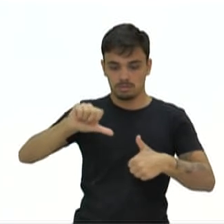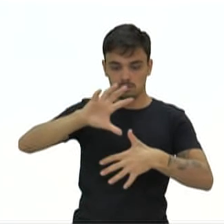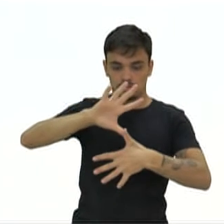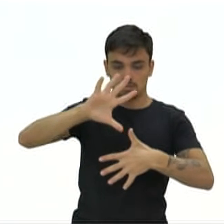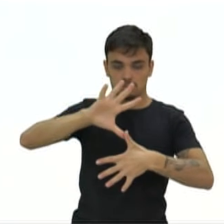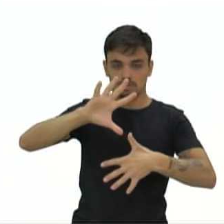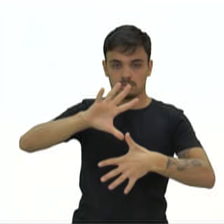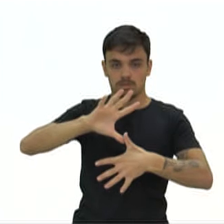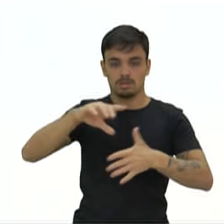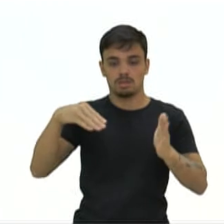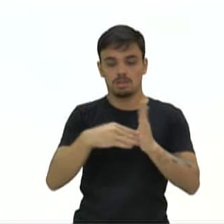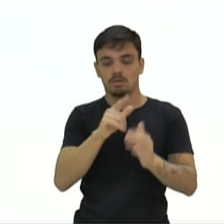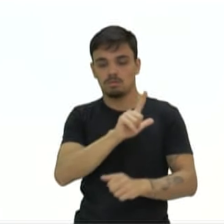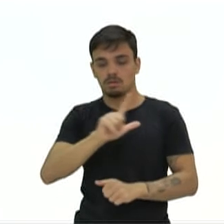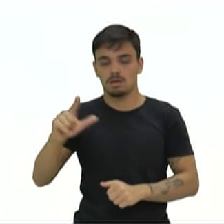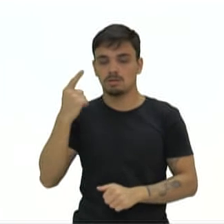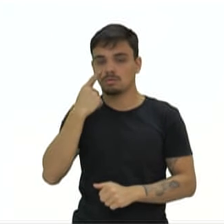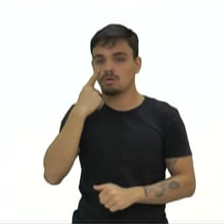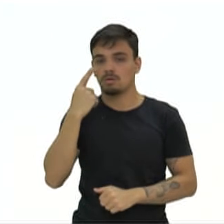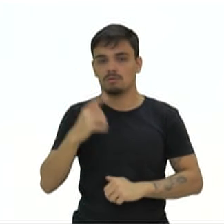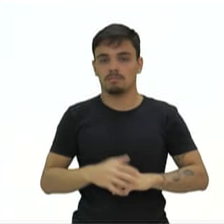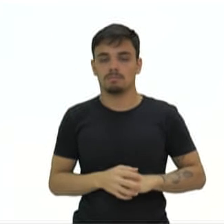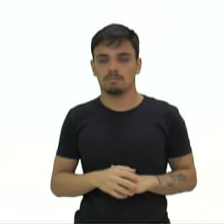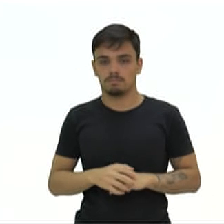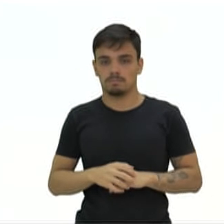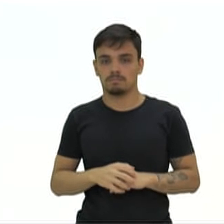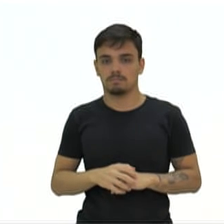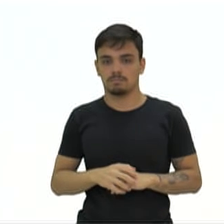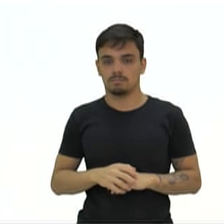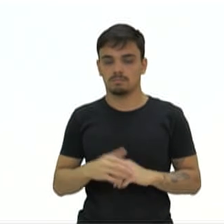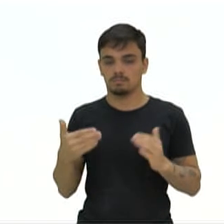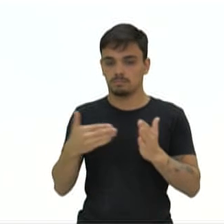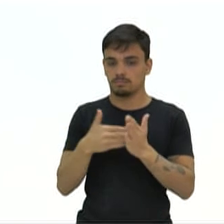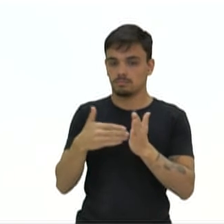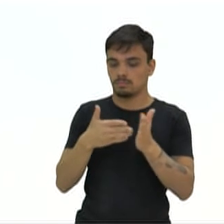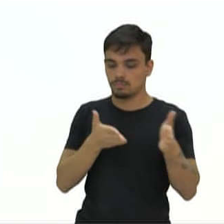o leste. Ele nasce na Cordilheira dos Andes e emboca